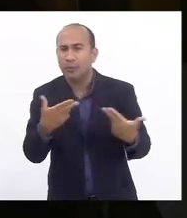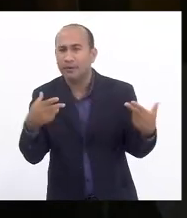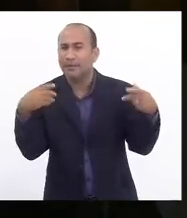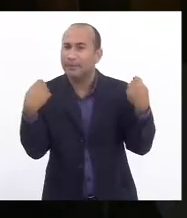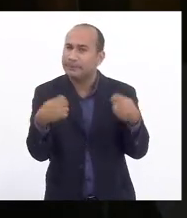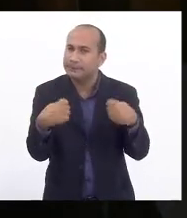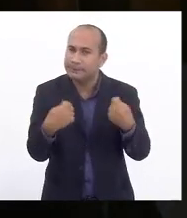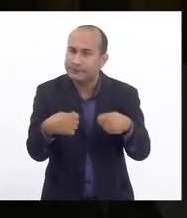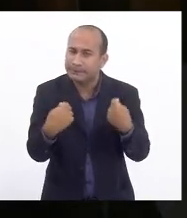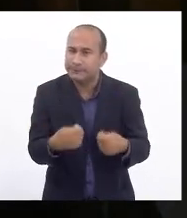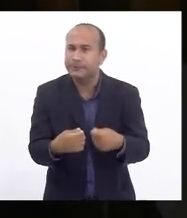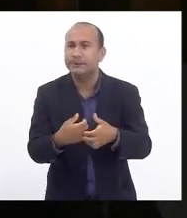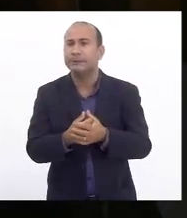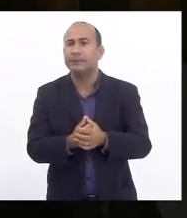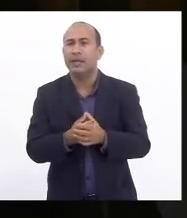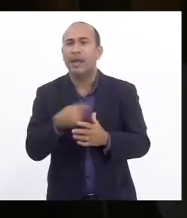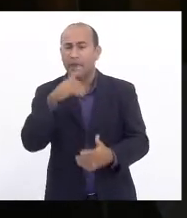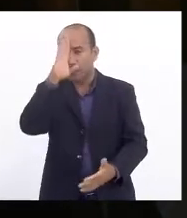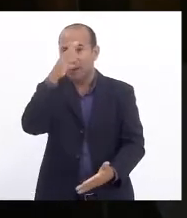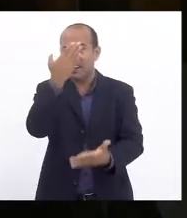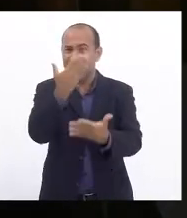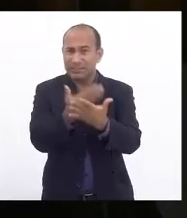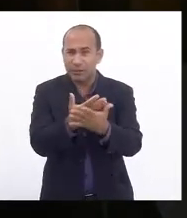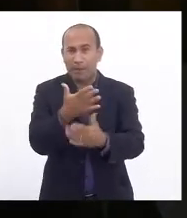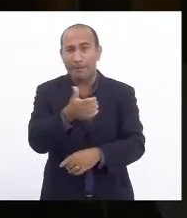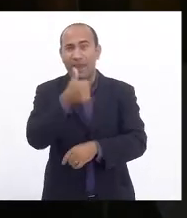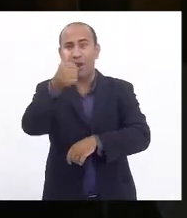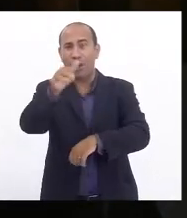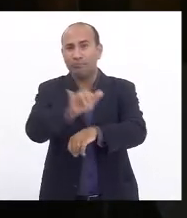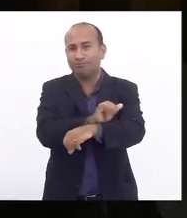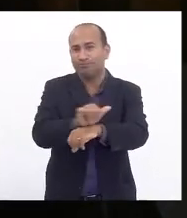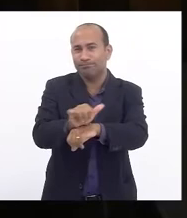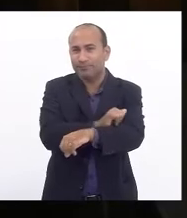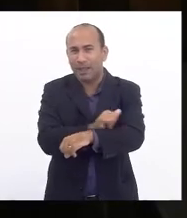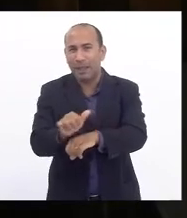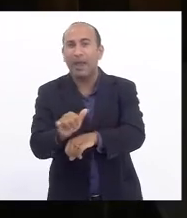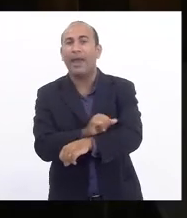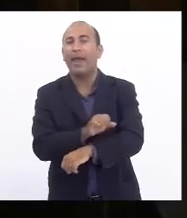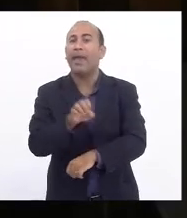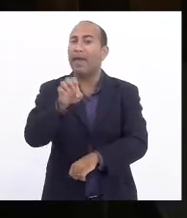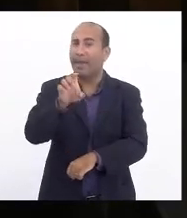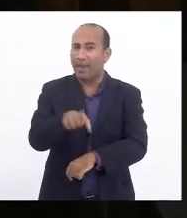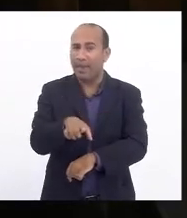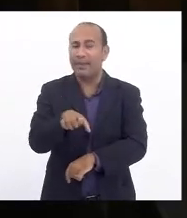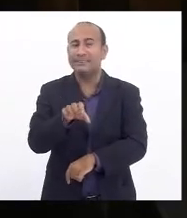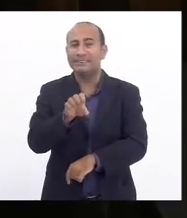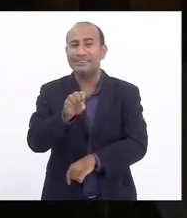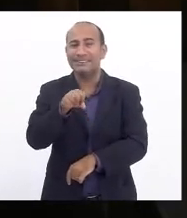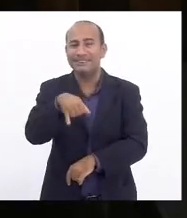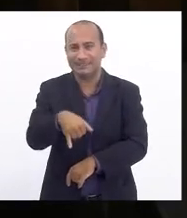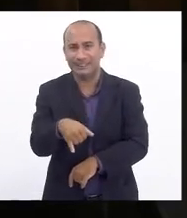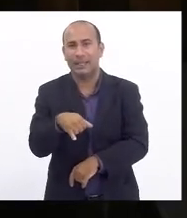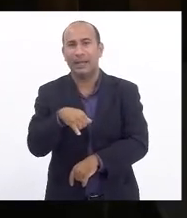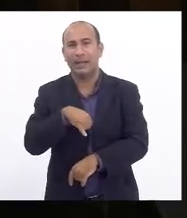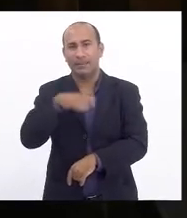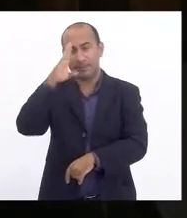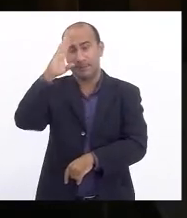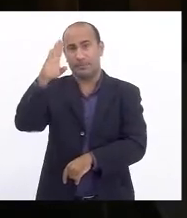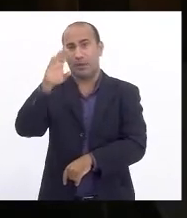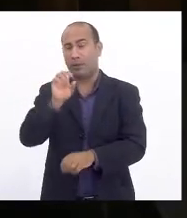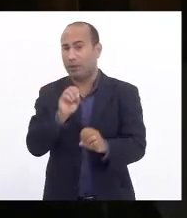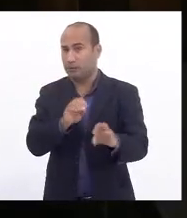que a gente precisa eu acredito que a melhor estratégia É sim priorizar a educação